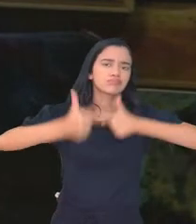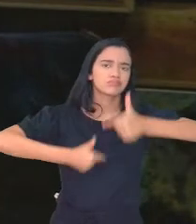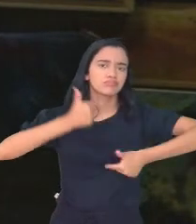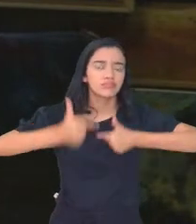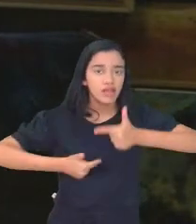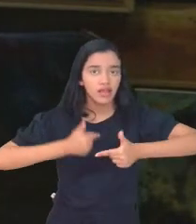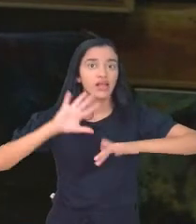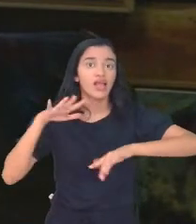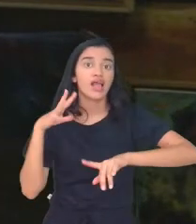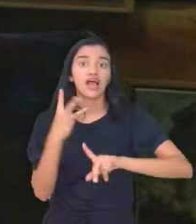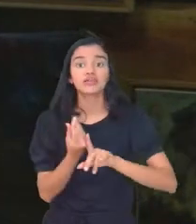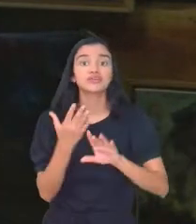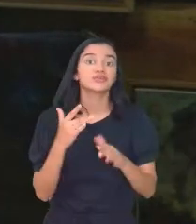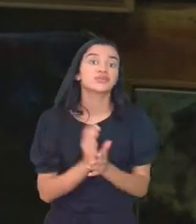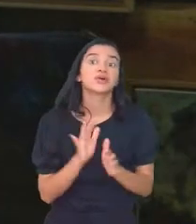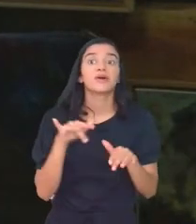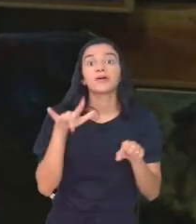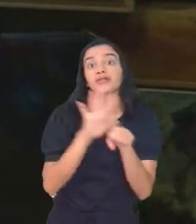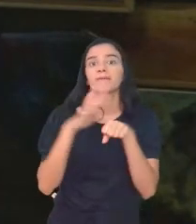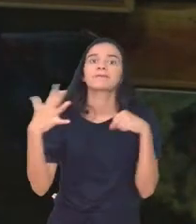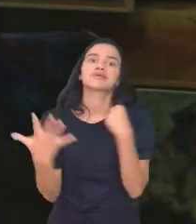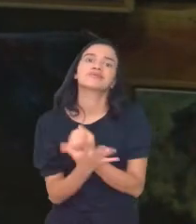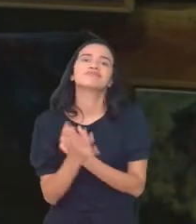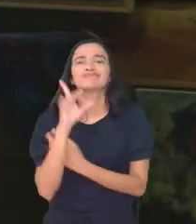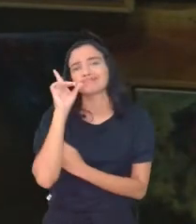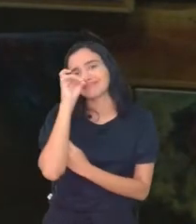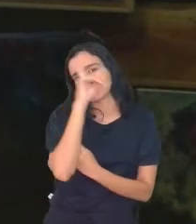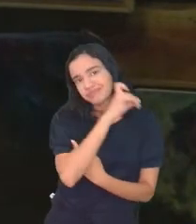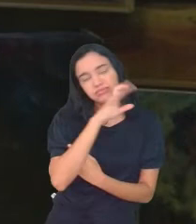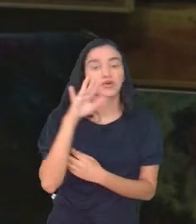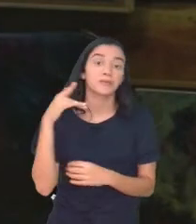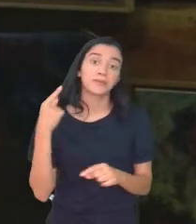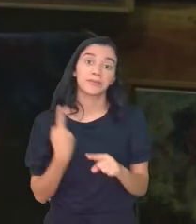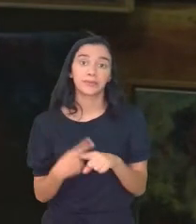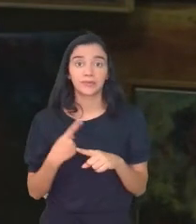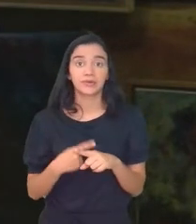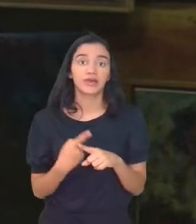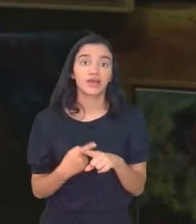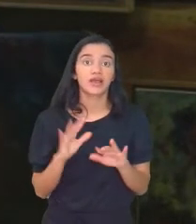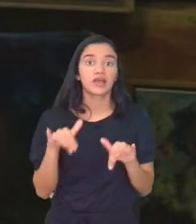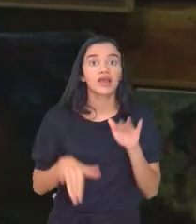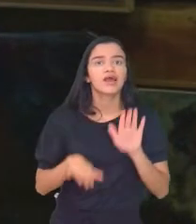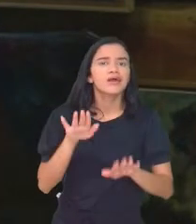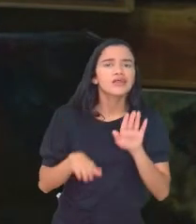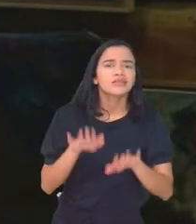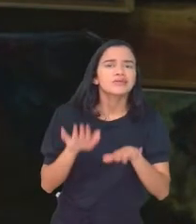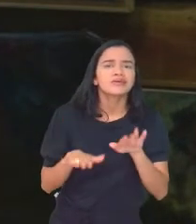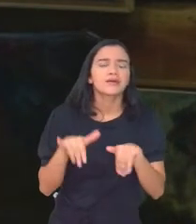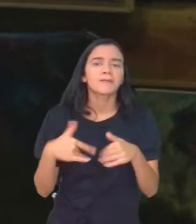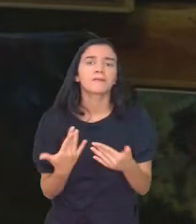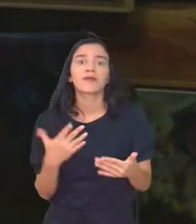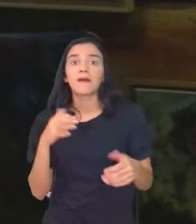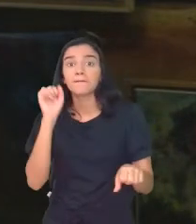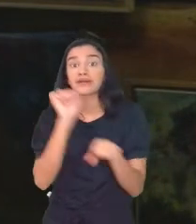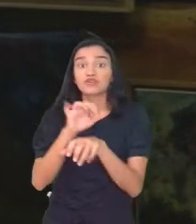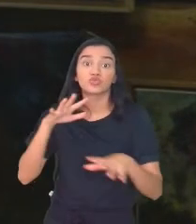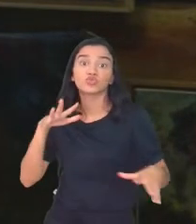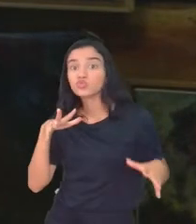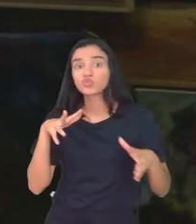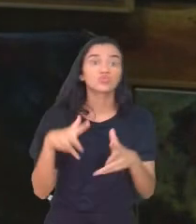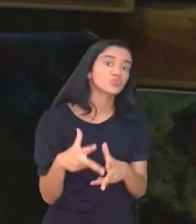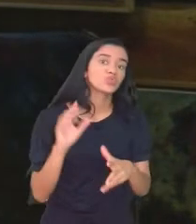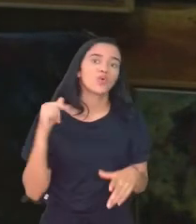arte nesse período da pandemia? Foi difícil, né? Porque a pandemia praticamente parou tudo. Então